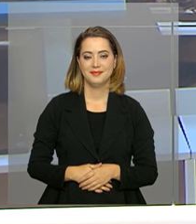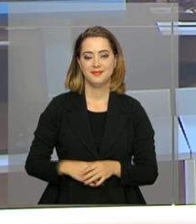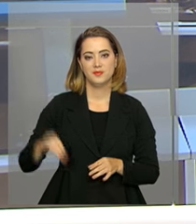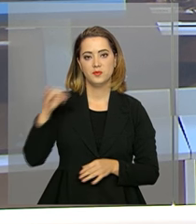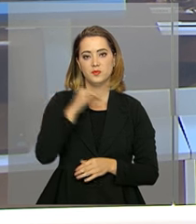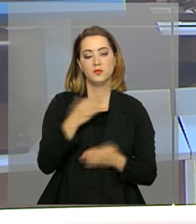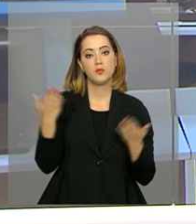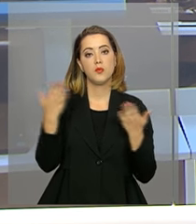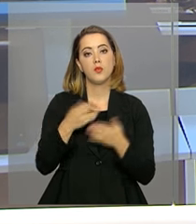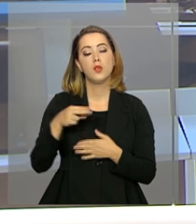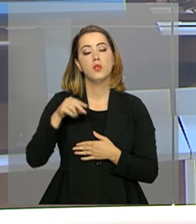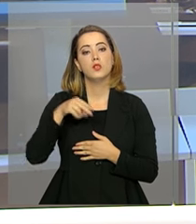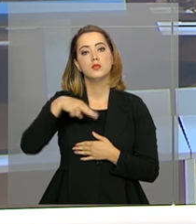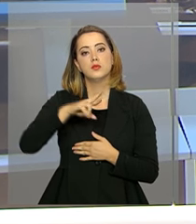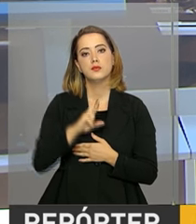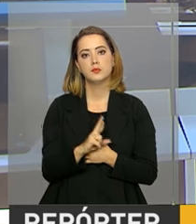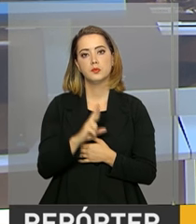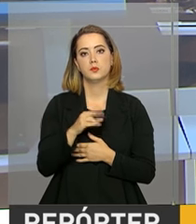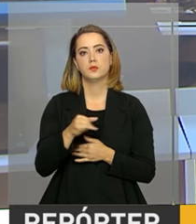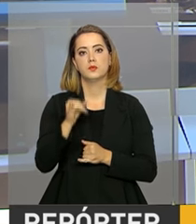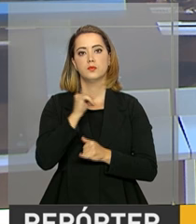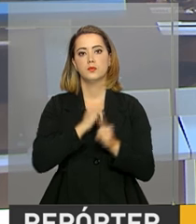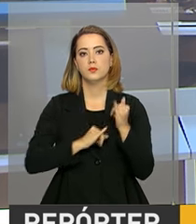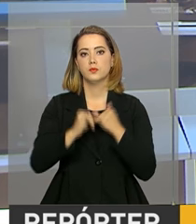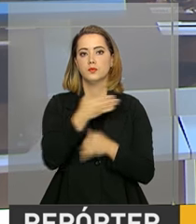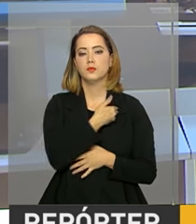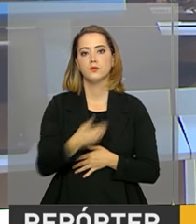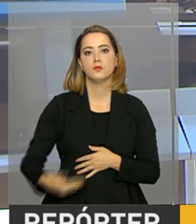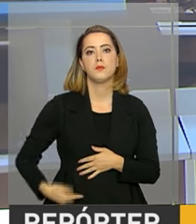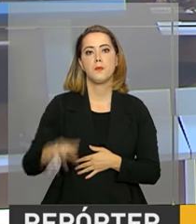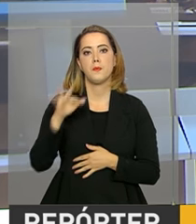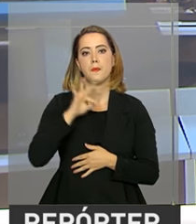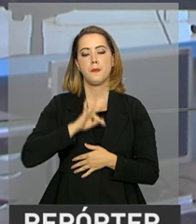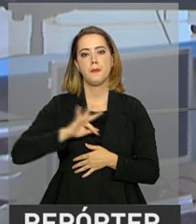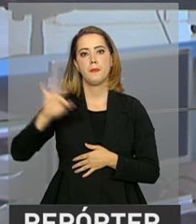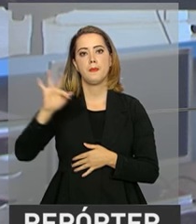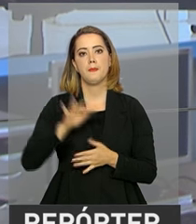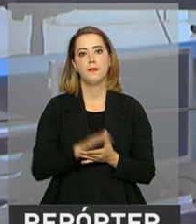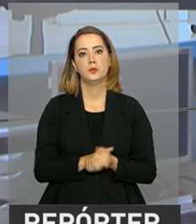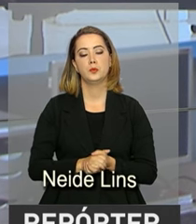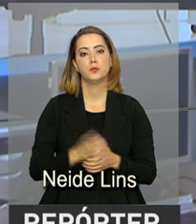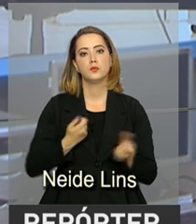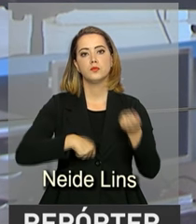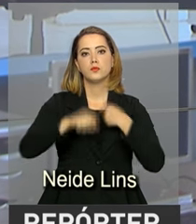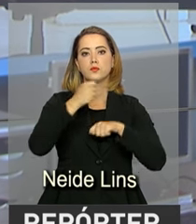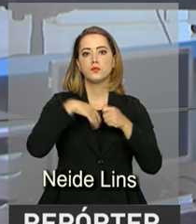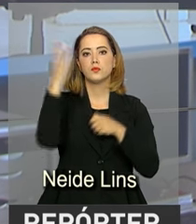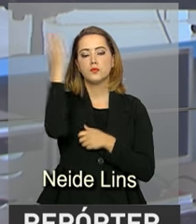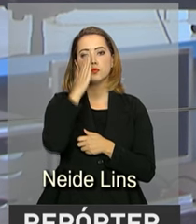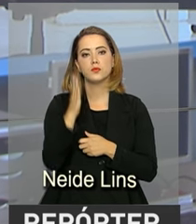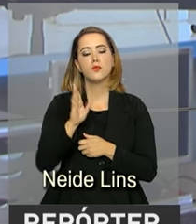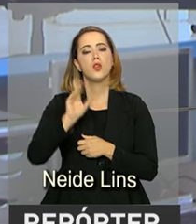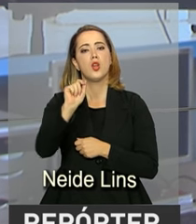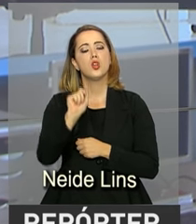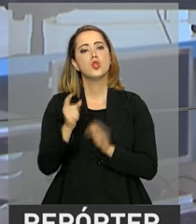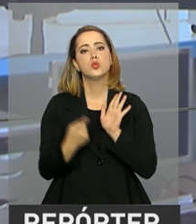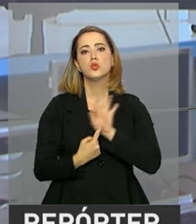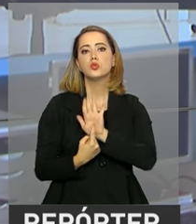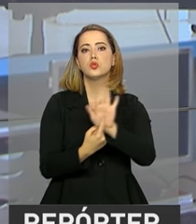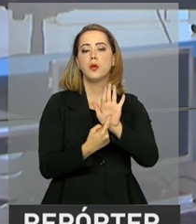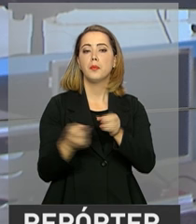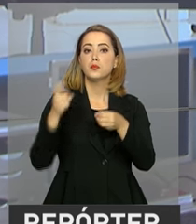Olá, estamos de volta com o repórter NBR e as notícias do governo federal. A economia brasileira já dá sinais